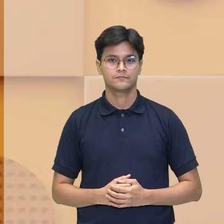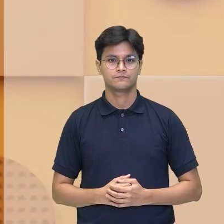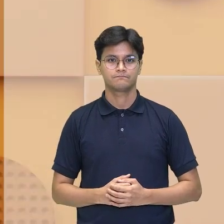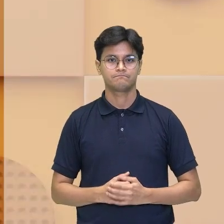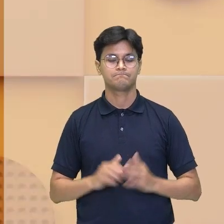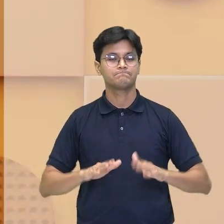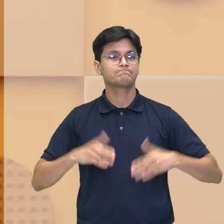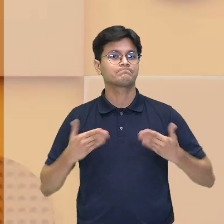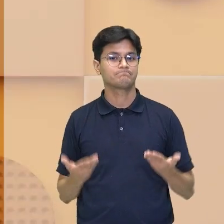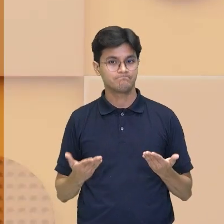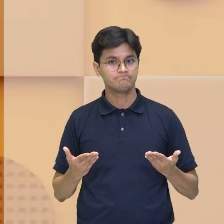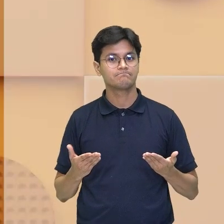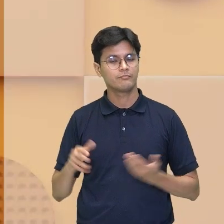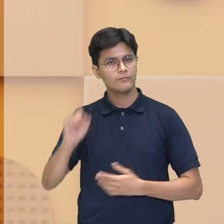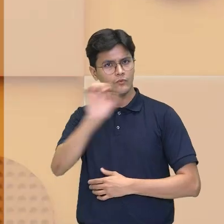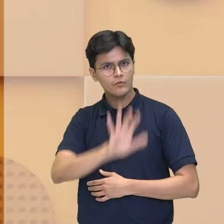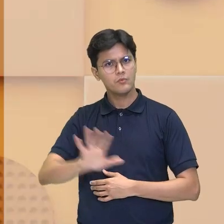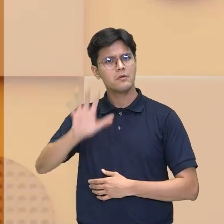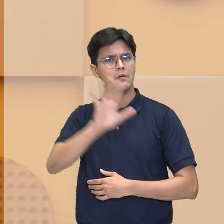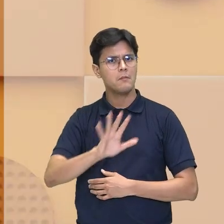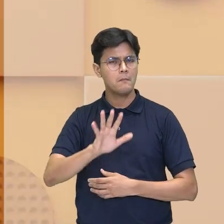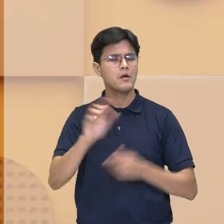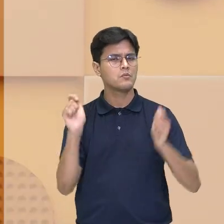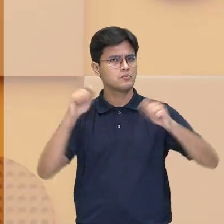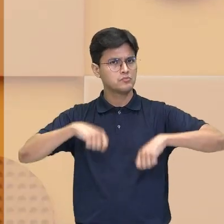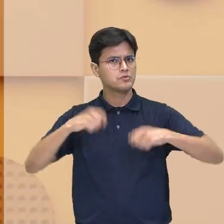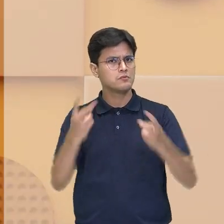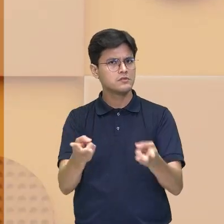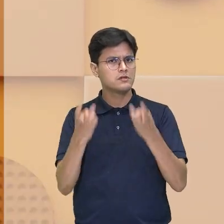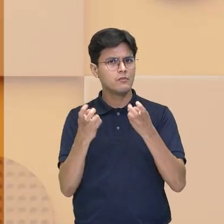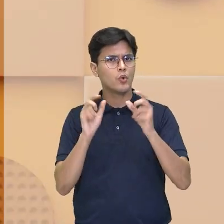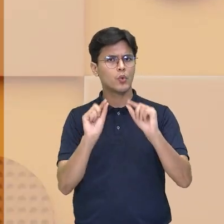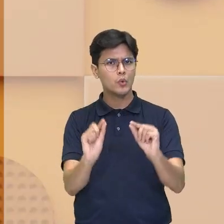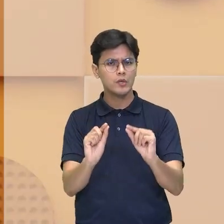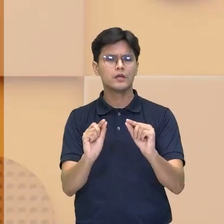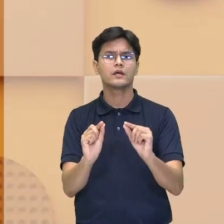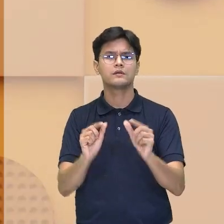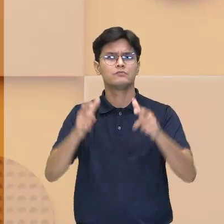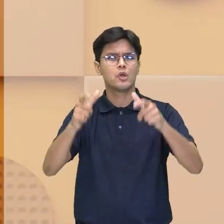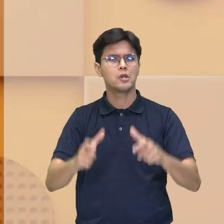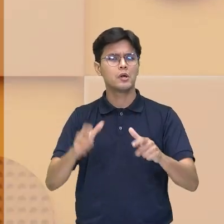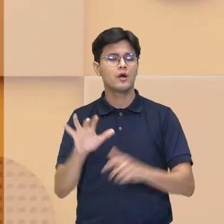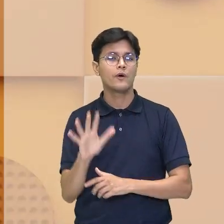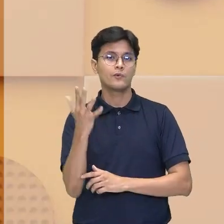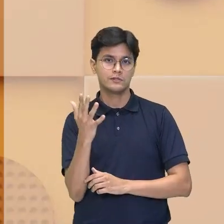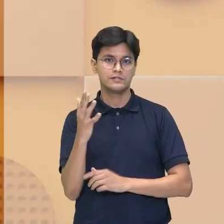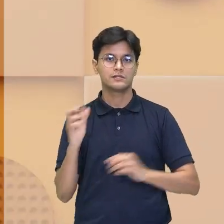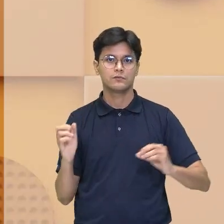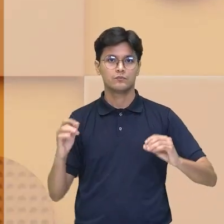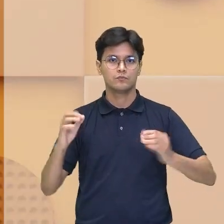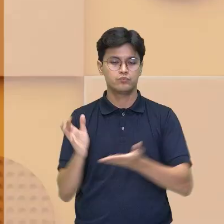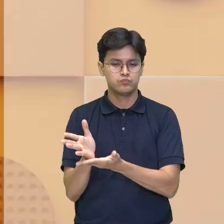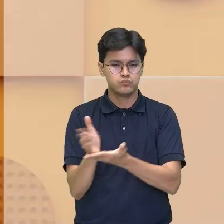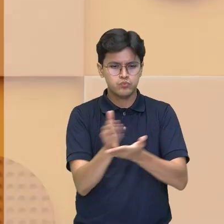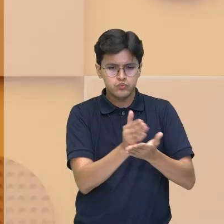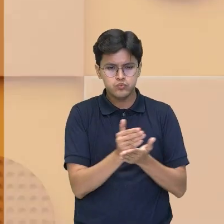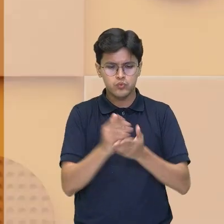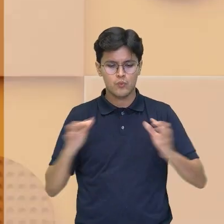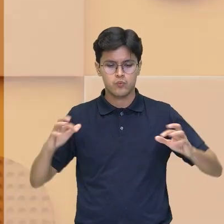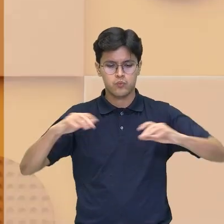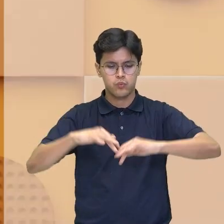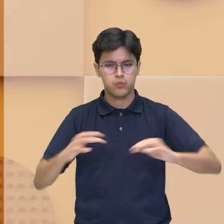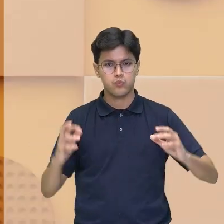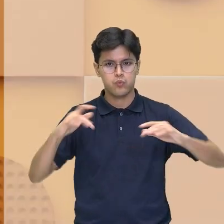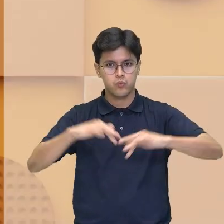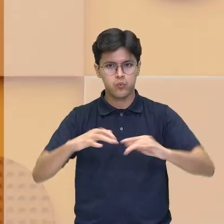Muito bem, então aí na imagem a gente consegue observar, né, onde é que ocorre o acúmulo e esse processo de decomposição